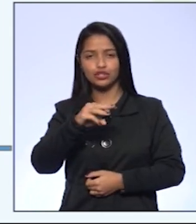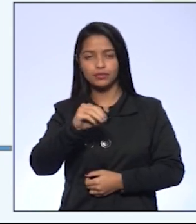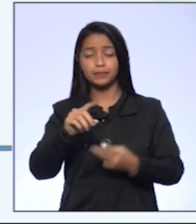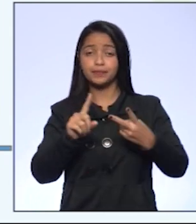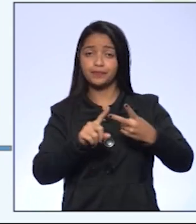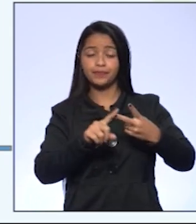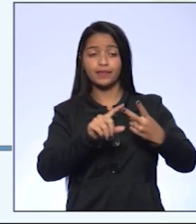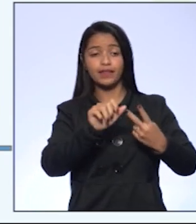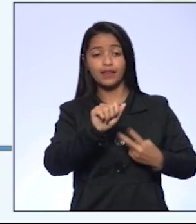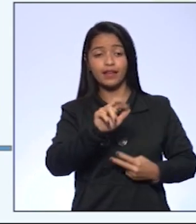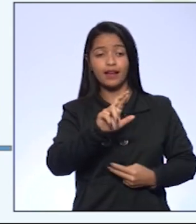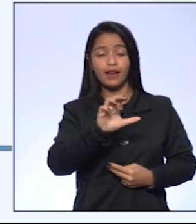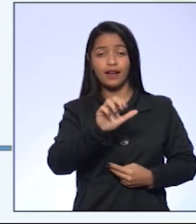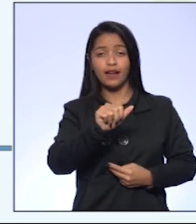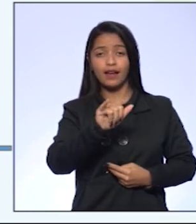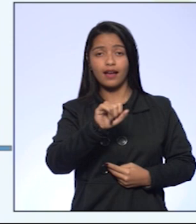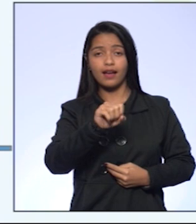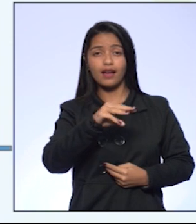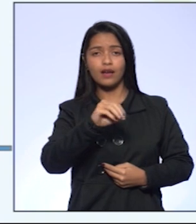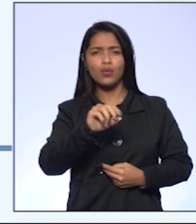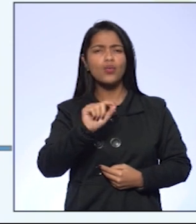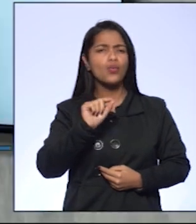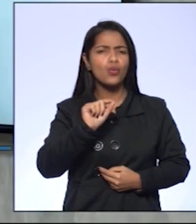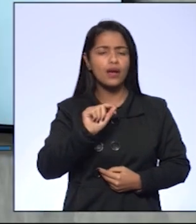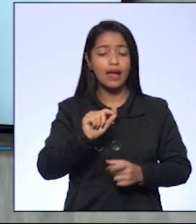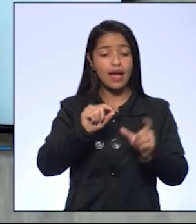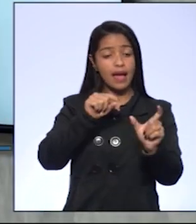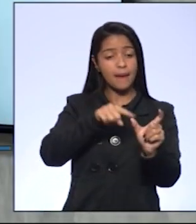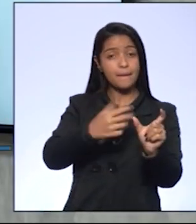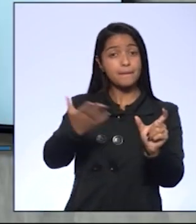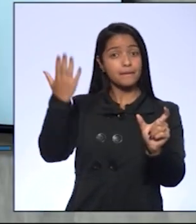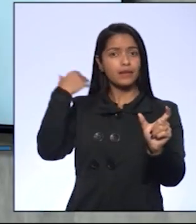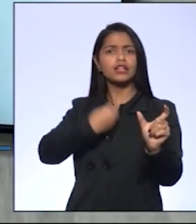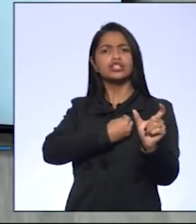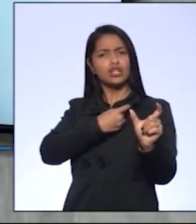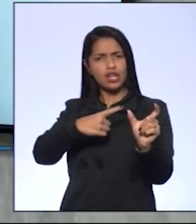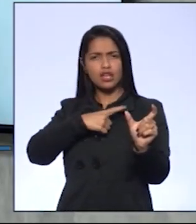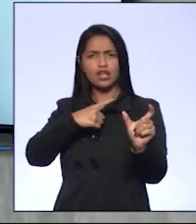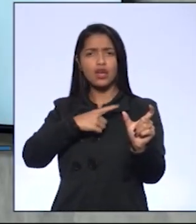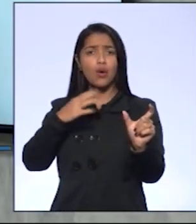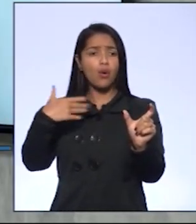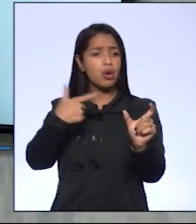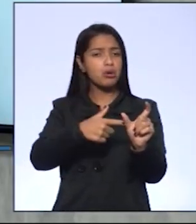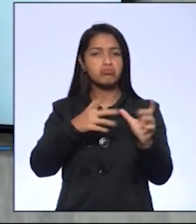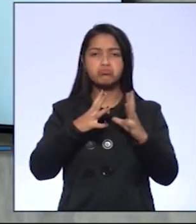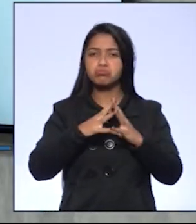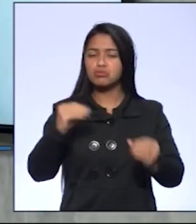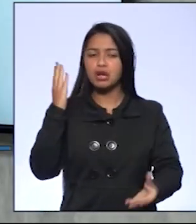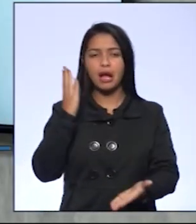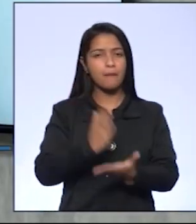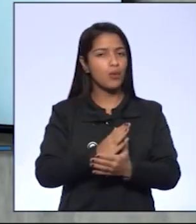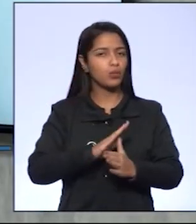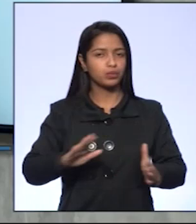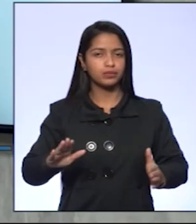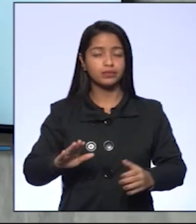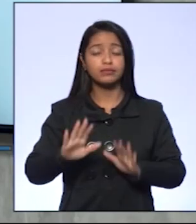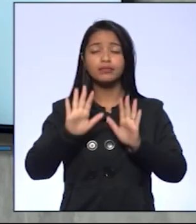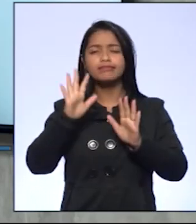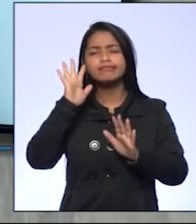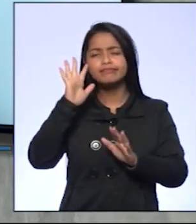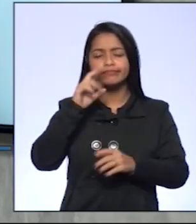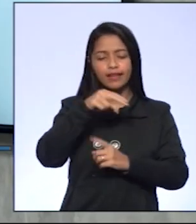existia e não existe mais. Volta aqui, só um pouquinho. É só pensar assim, ó. Neo indica